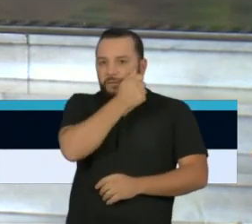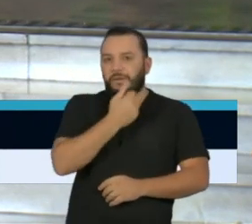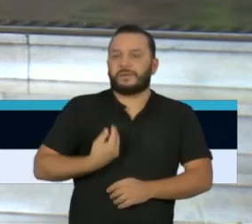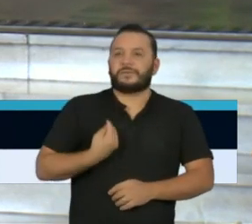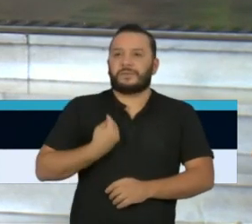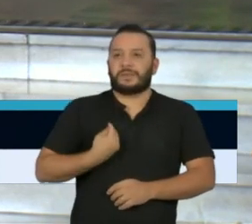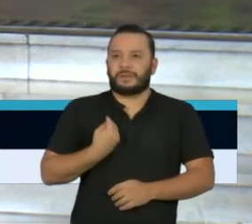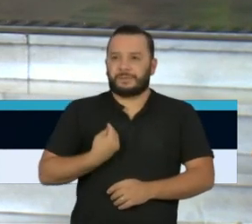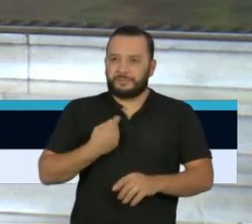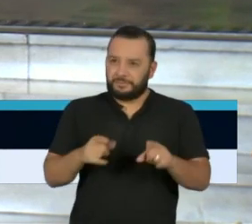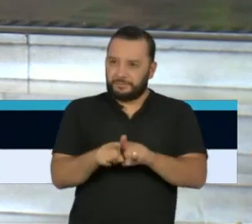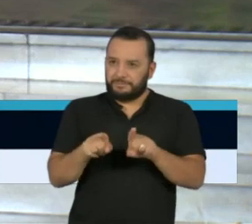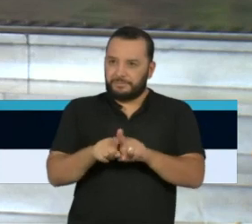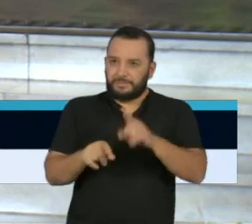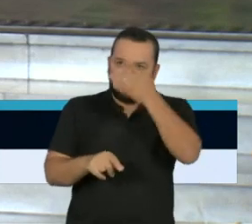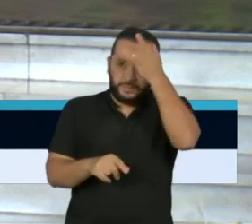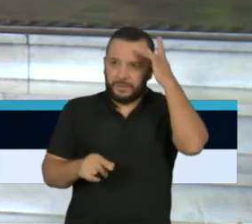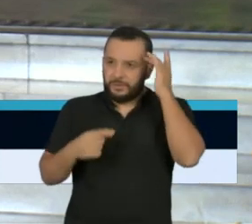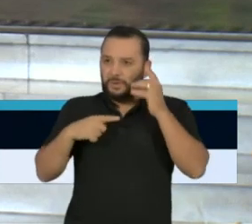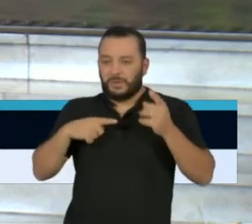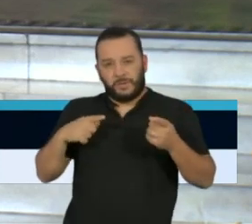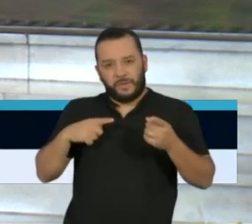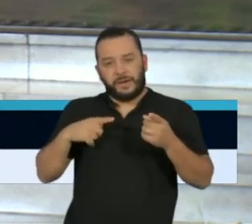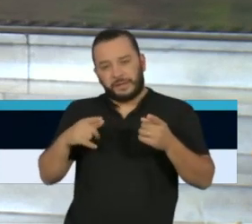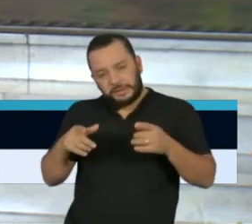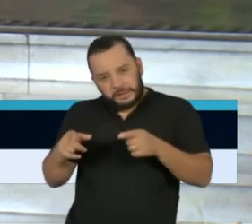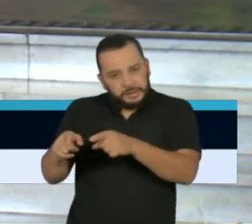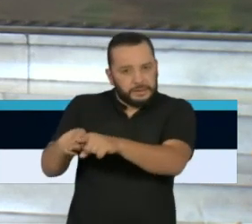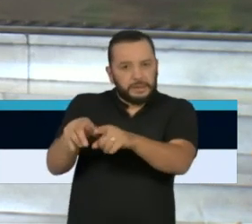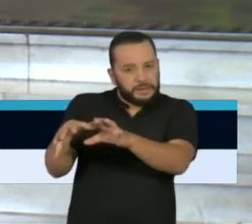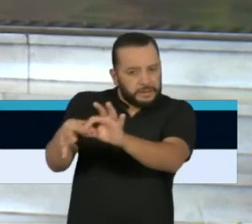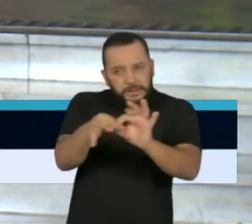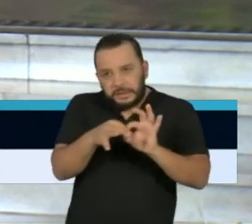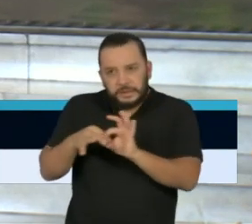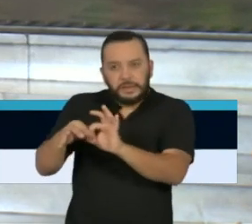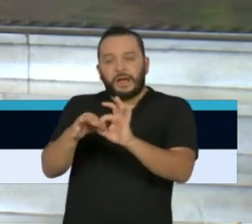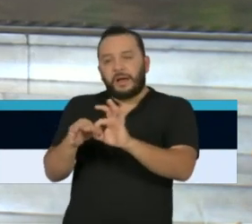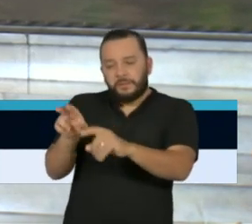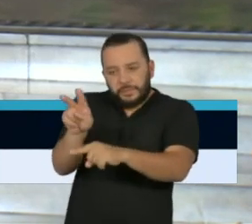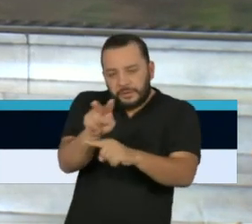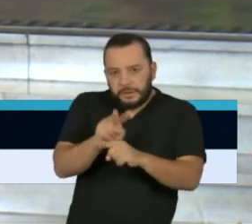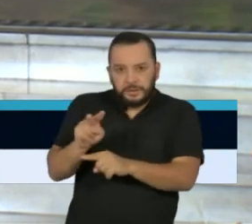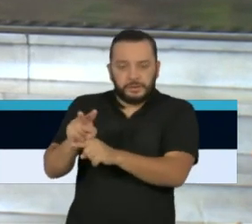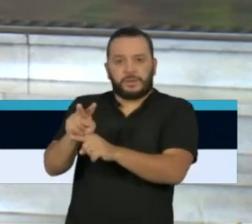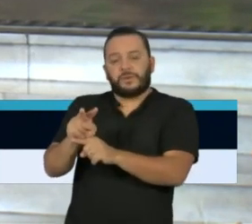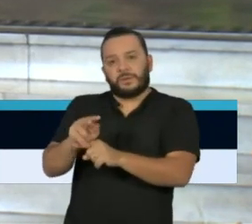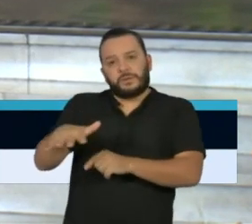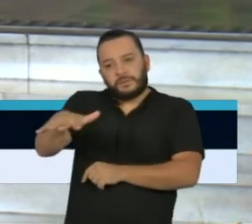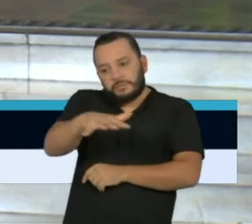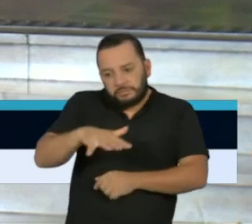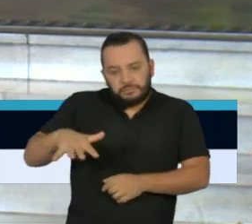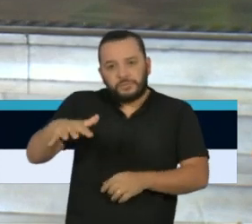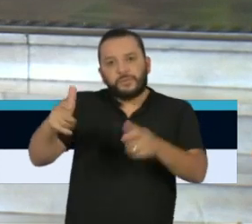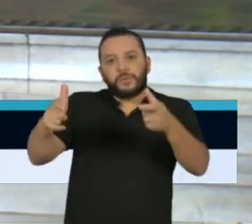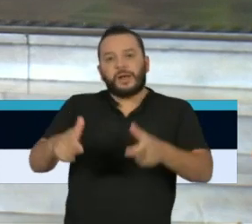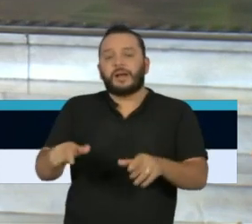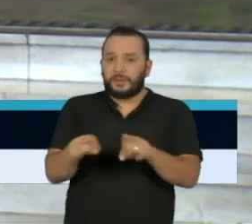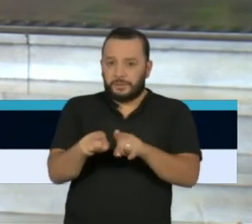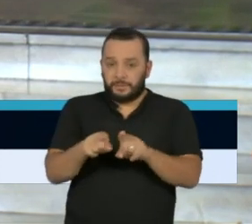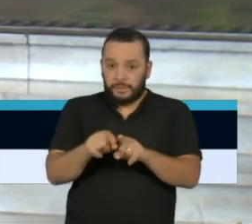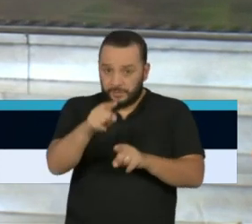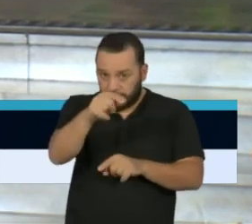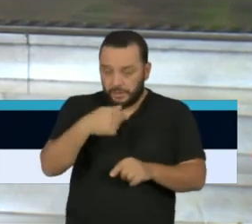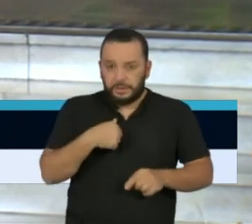e integrar as pessoas na sua proteção e na proteção das suas comunidades. Para ter acesso ao sistema,